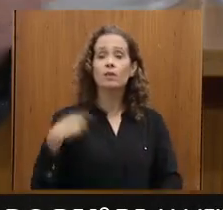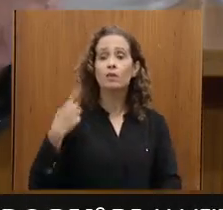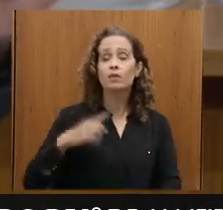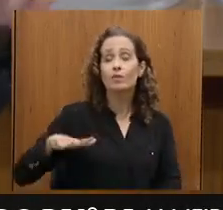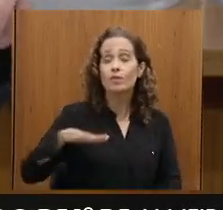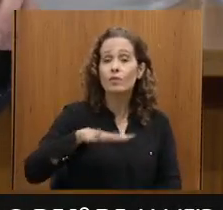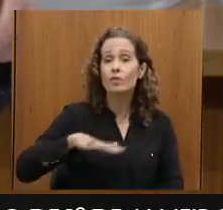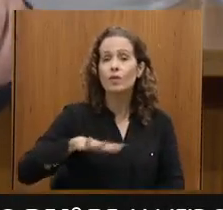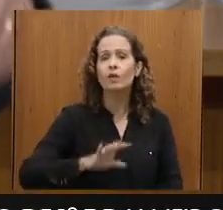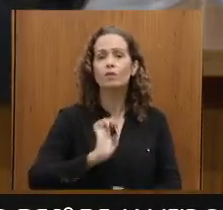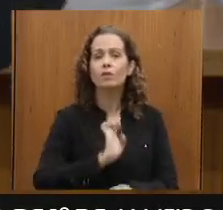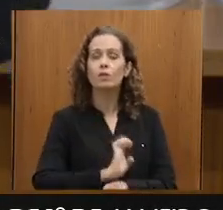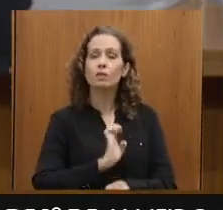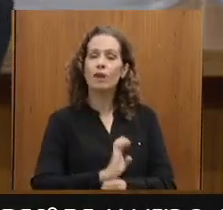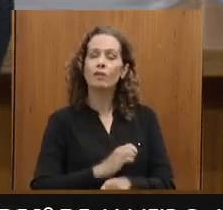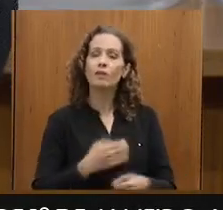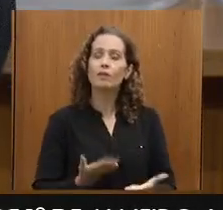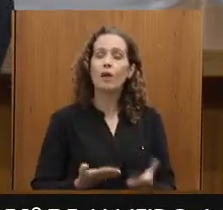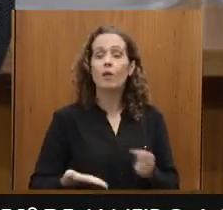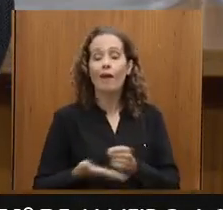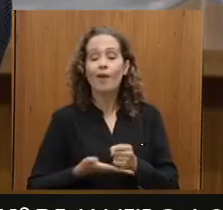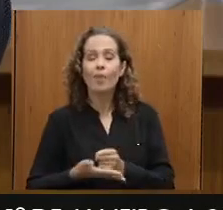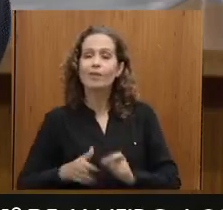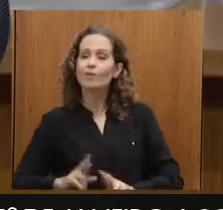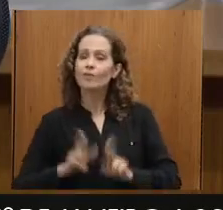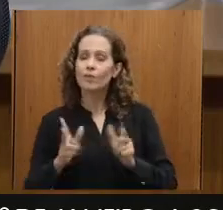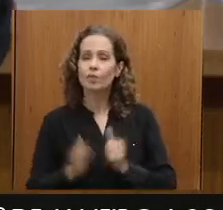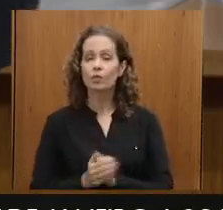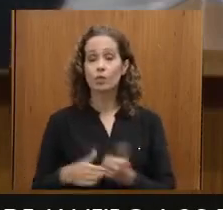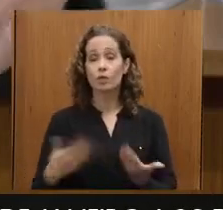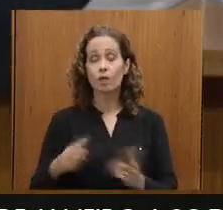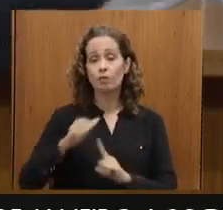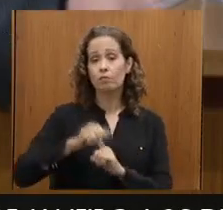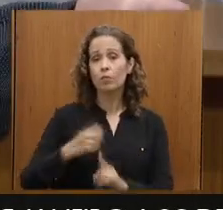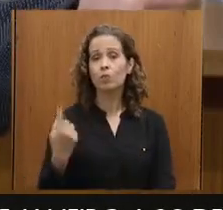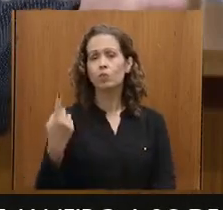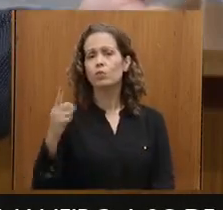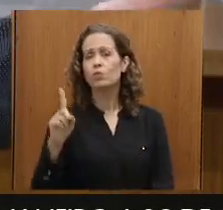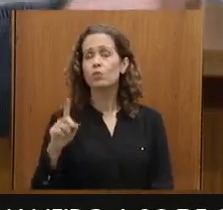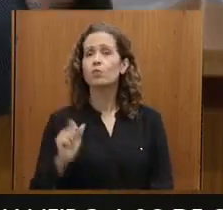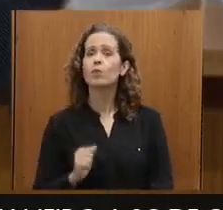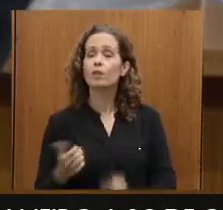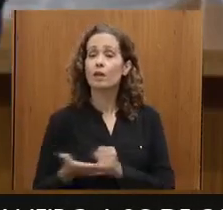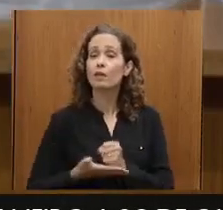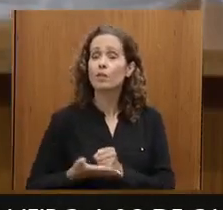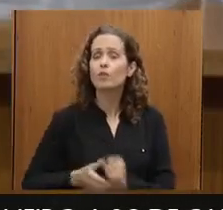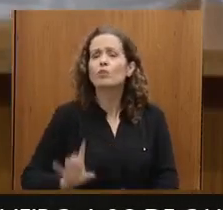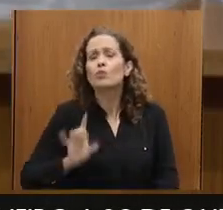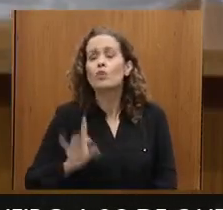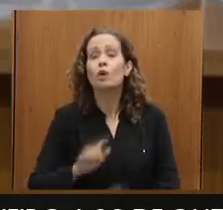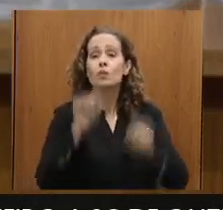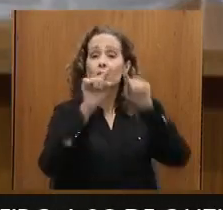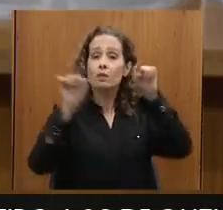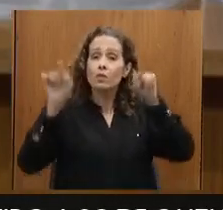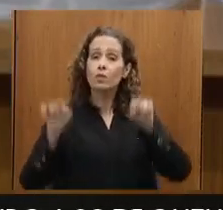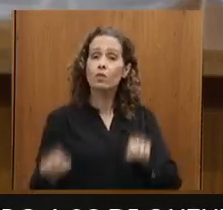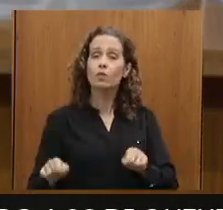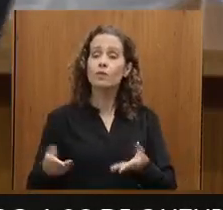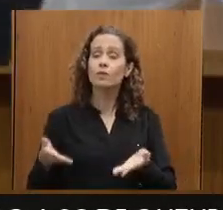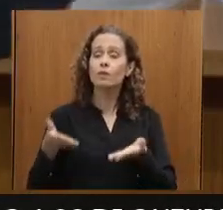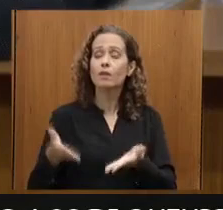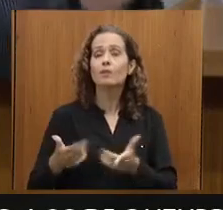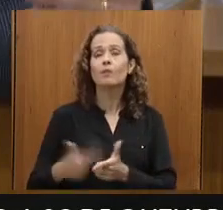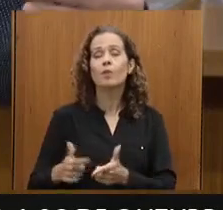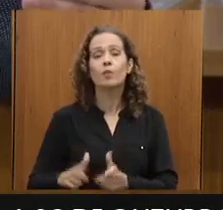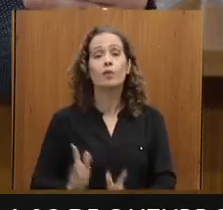base. Então, a nossa base, por exemplo, no último mês, ela foi só de servidores que estavam nessa situação, porque eles já estavam